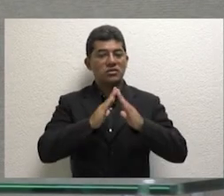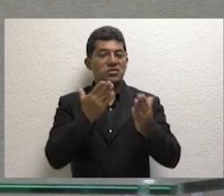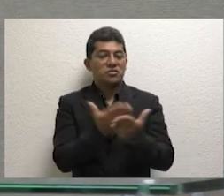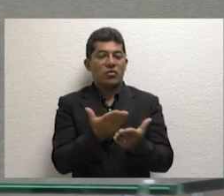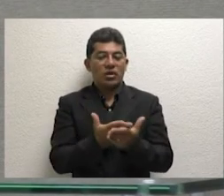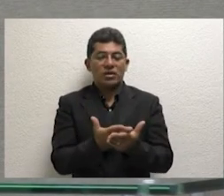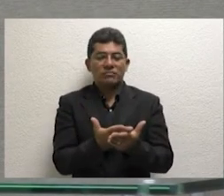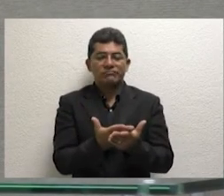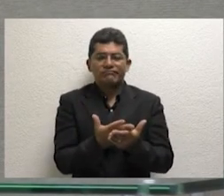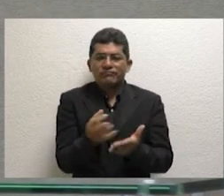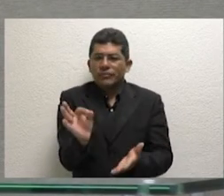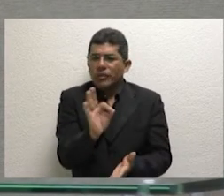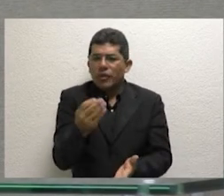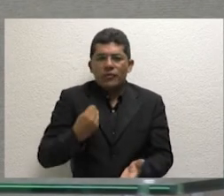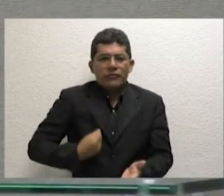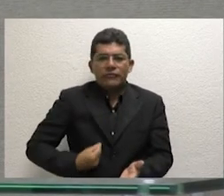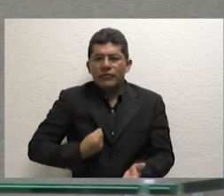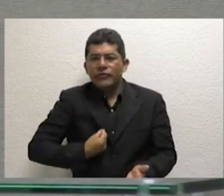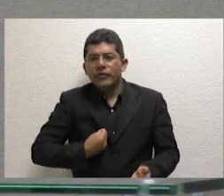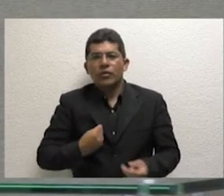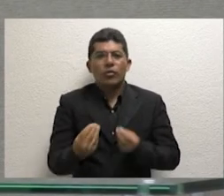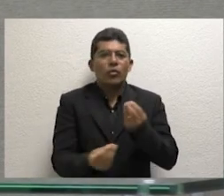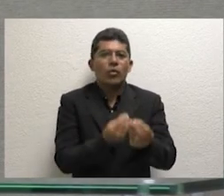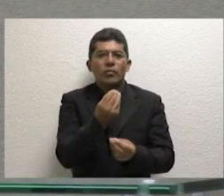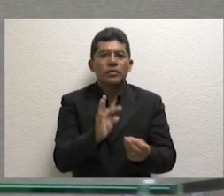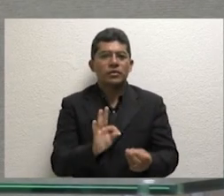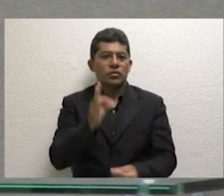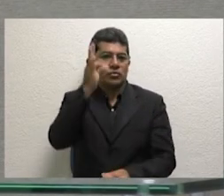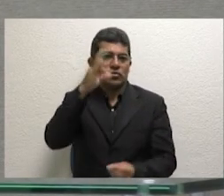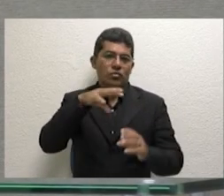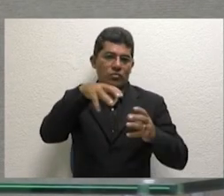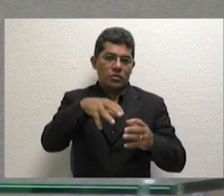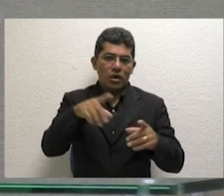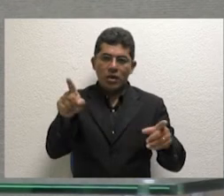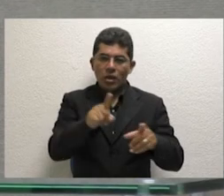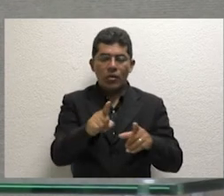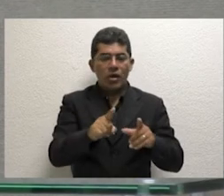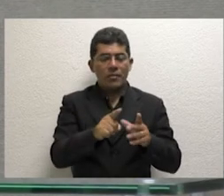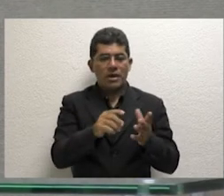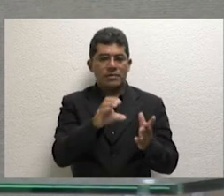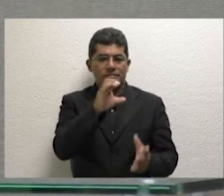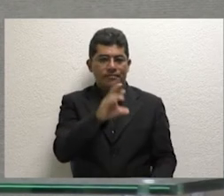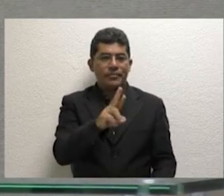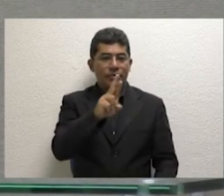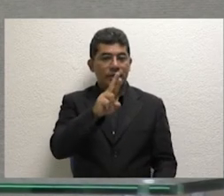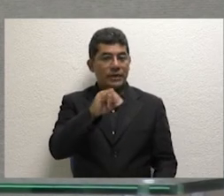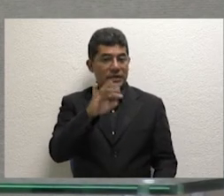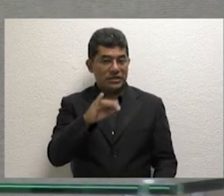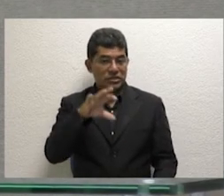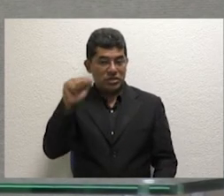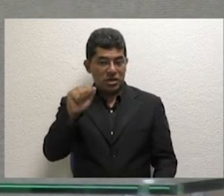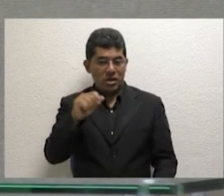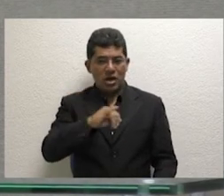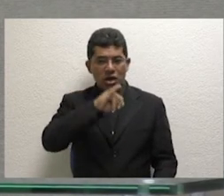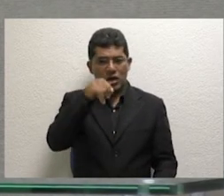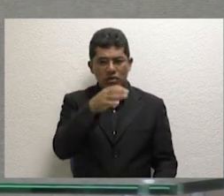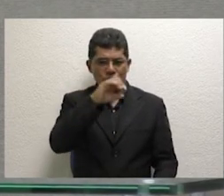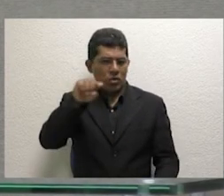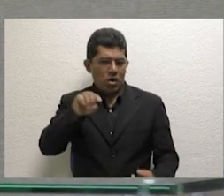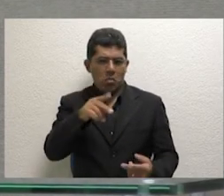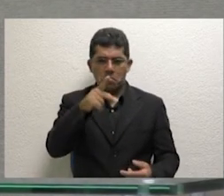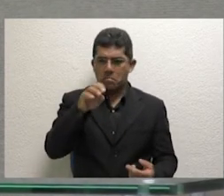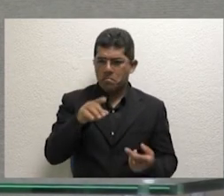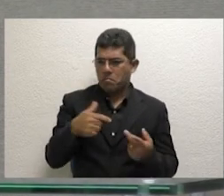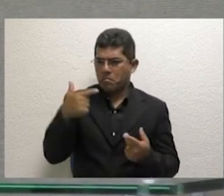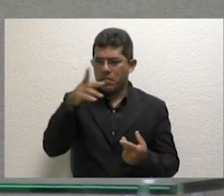realidade e como disse isto não é uma crítica a João Pedro Manuel ao